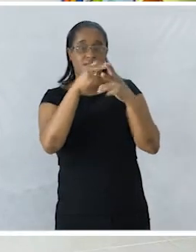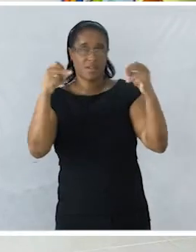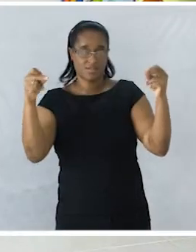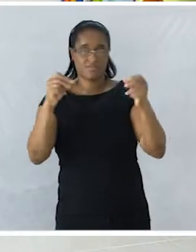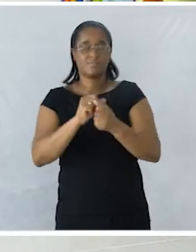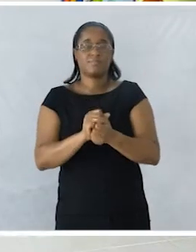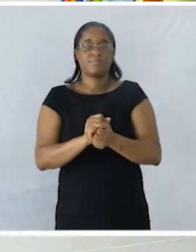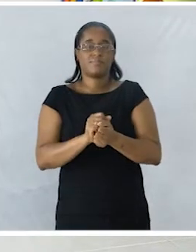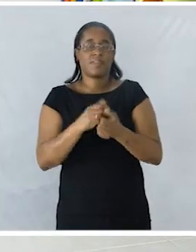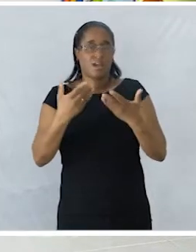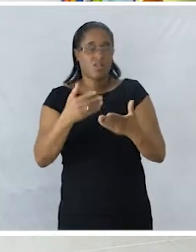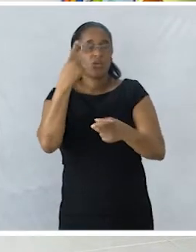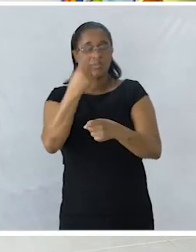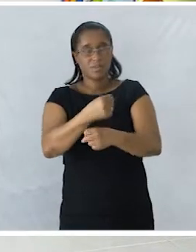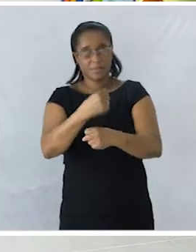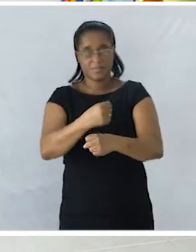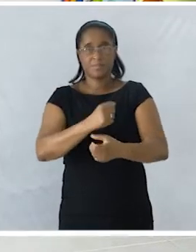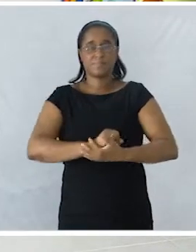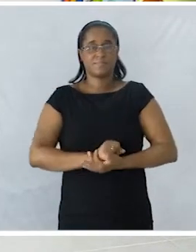Passamos agora a um exercício.